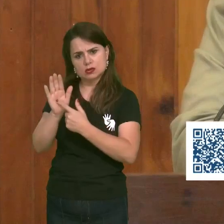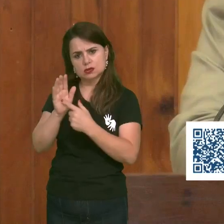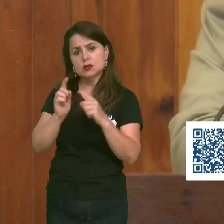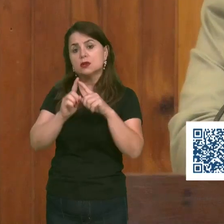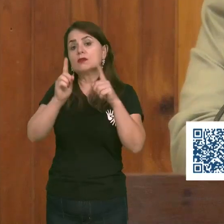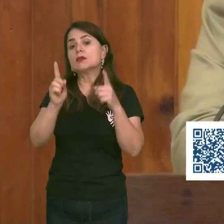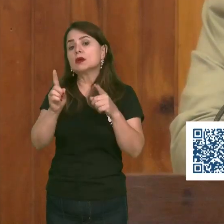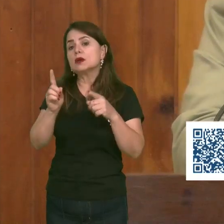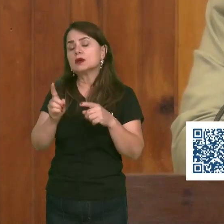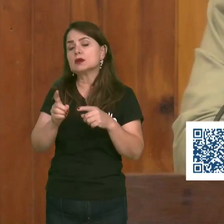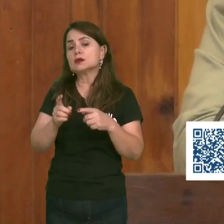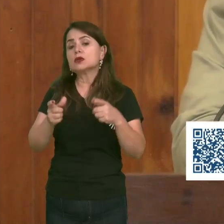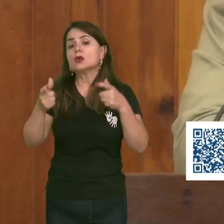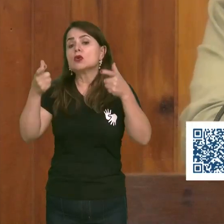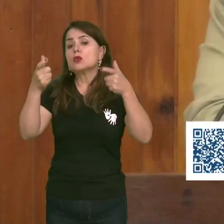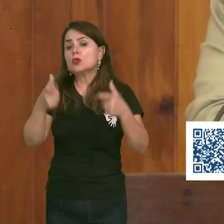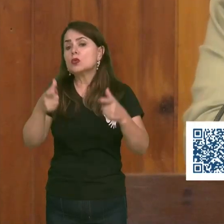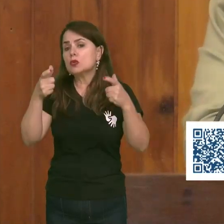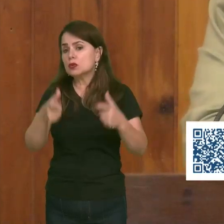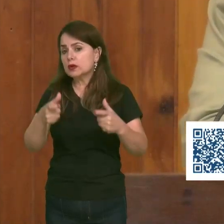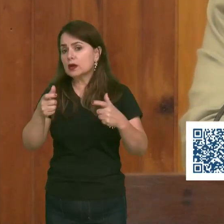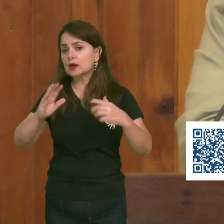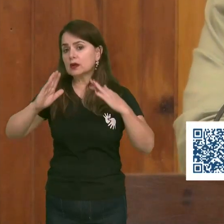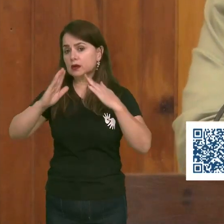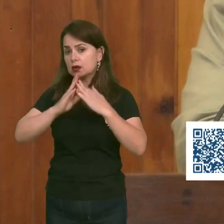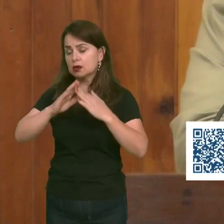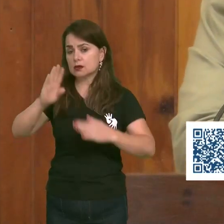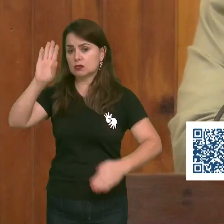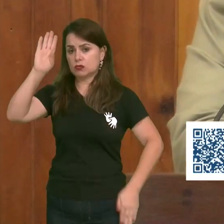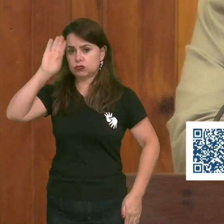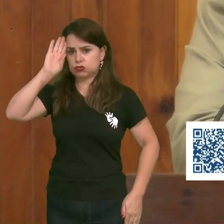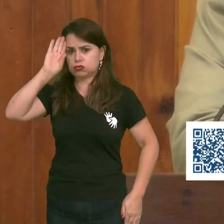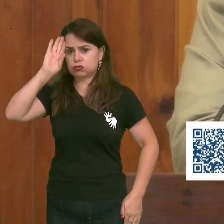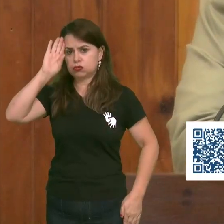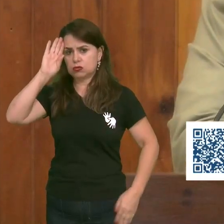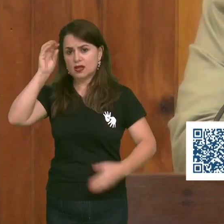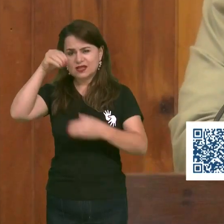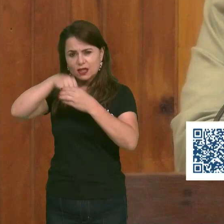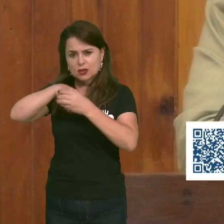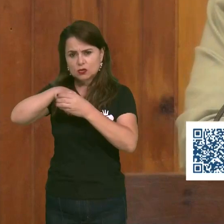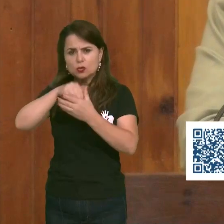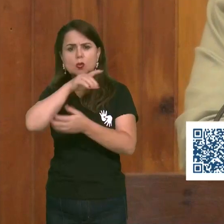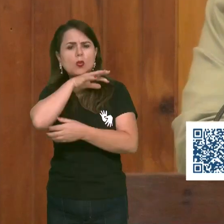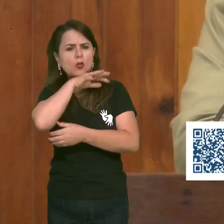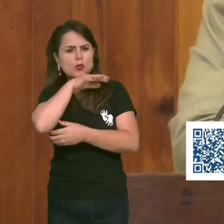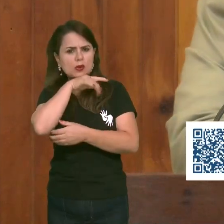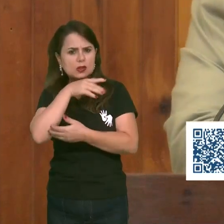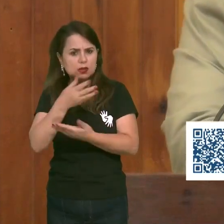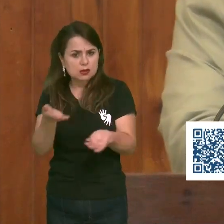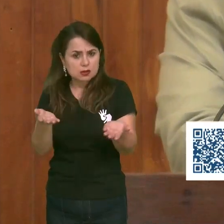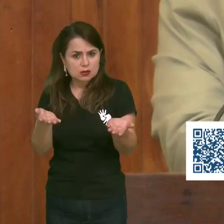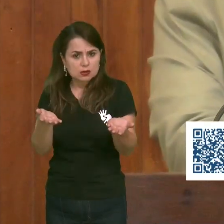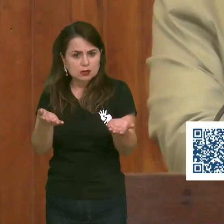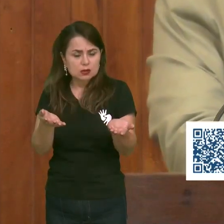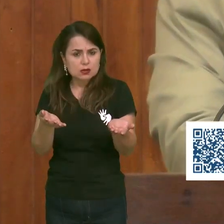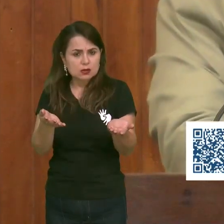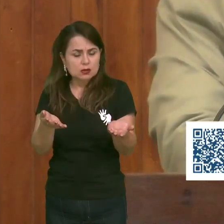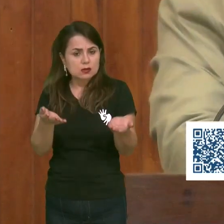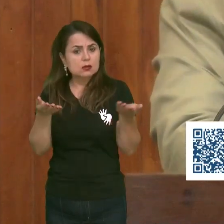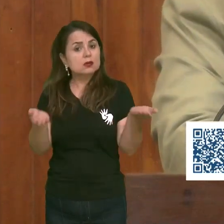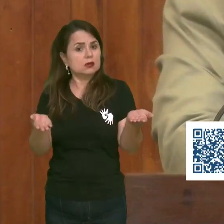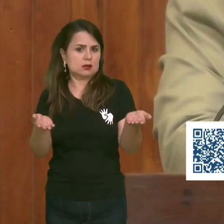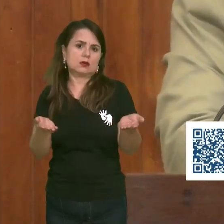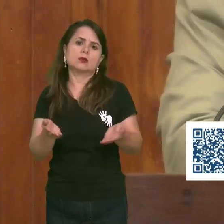dessa forma o cooperador fefe acaba de apresentar nesta casa então eu vou pedir aqui